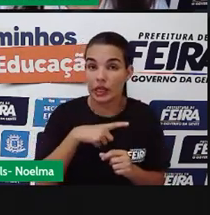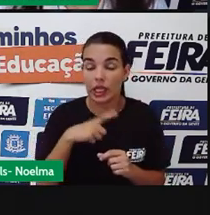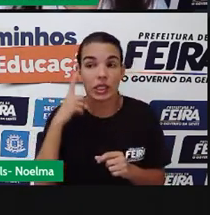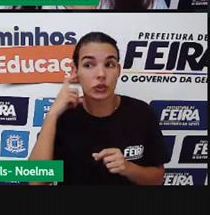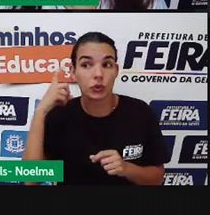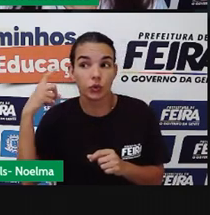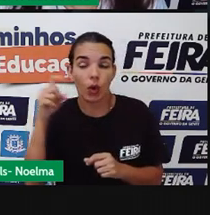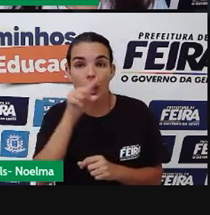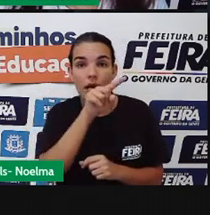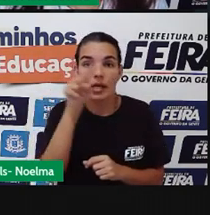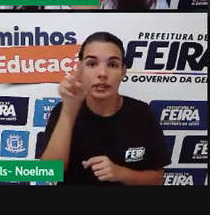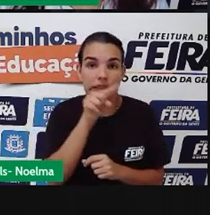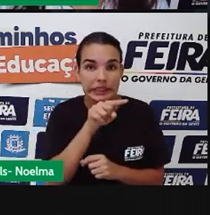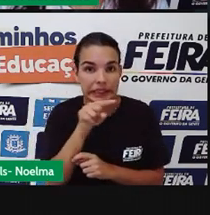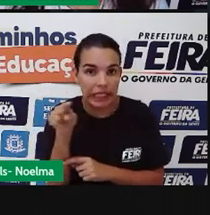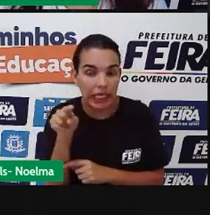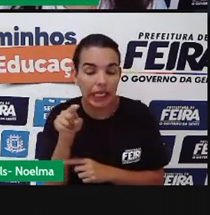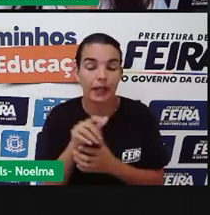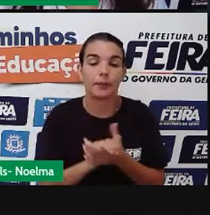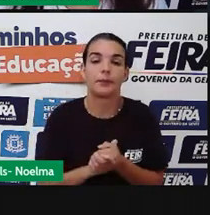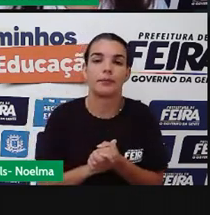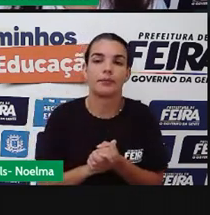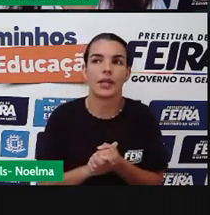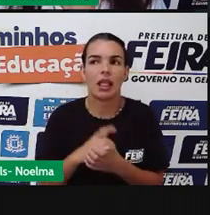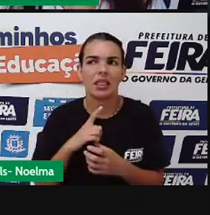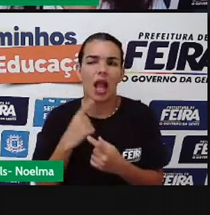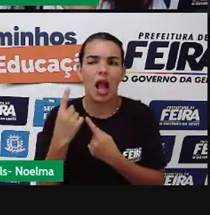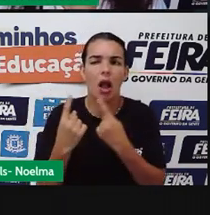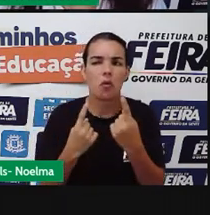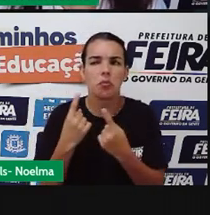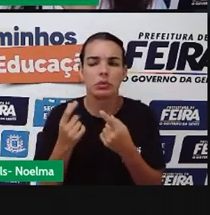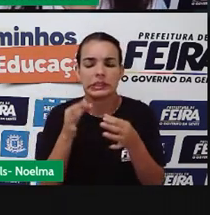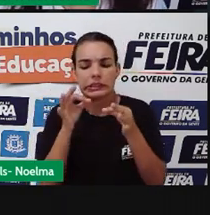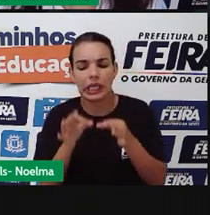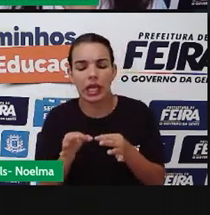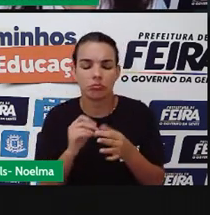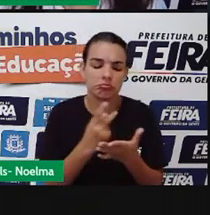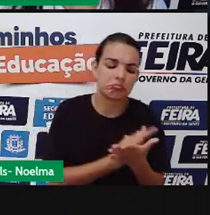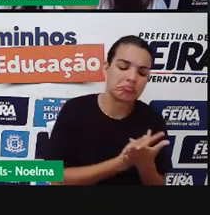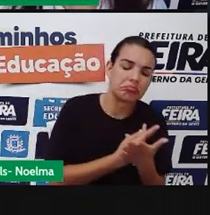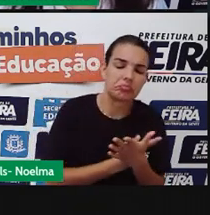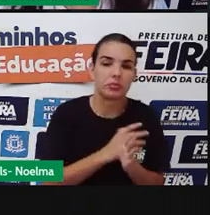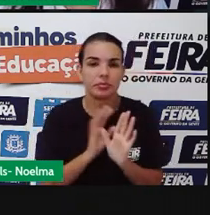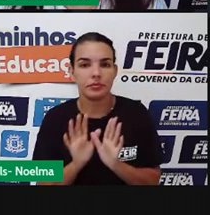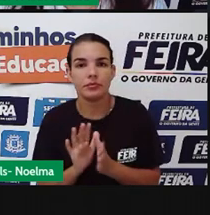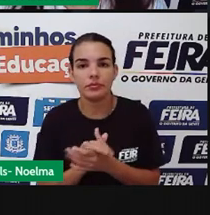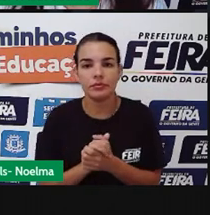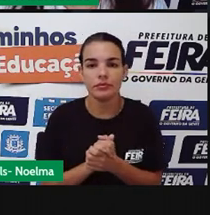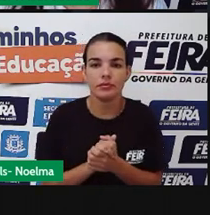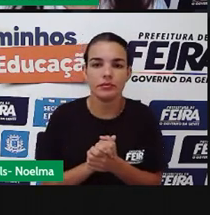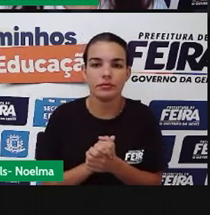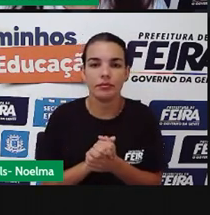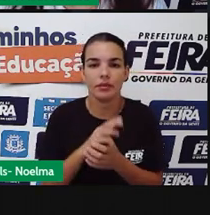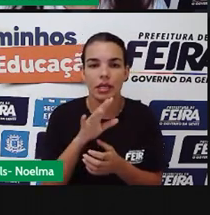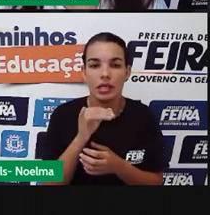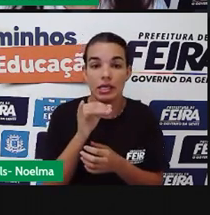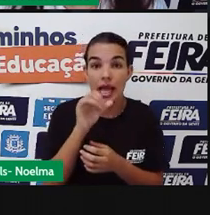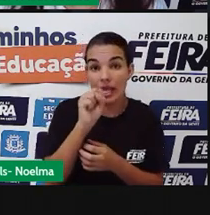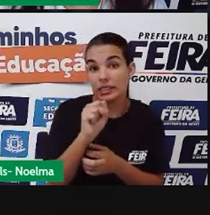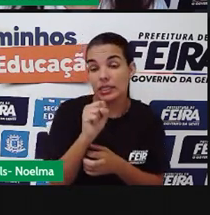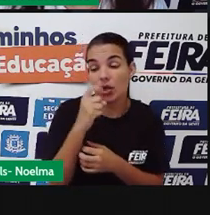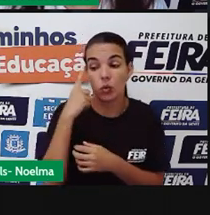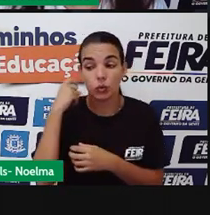né? E a gente vai ver algumas irregularidades ou regularidades dentro dessas palavras. Onde S está com som